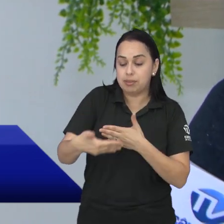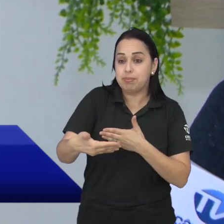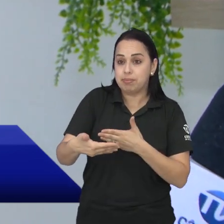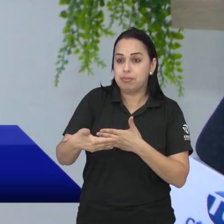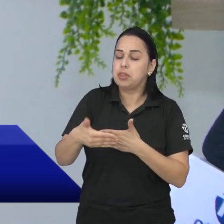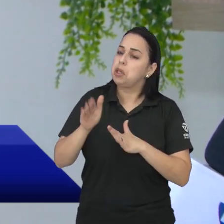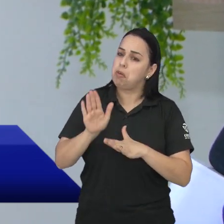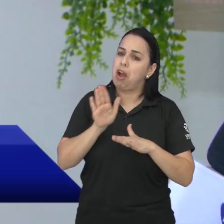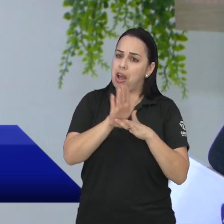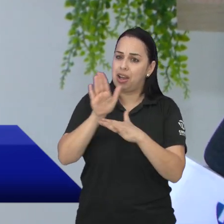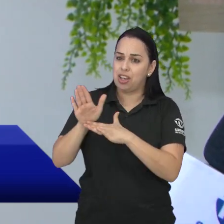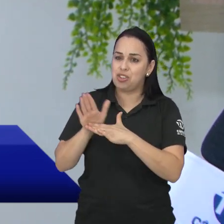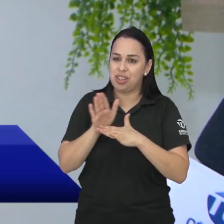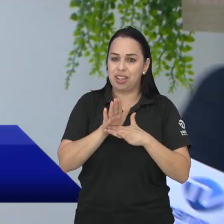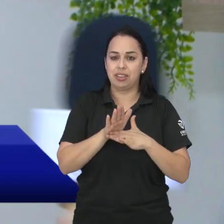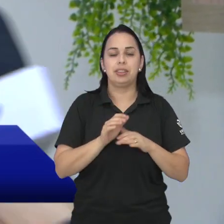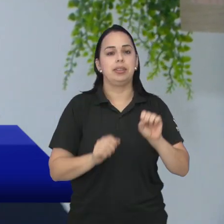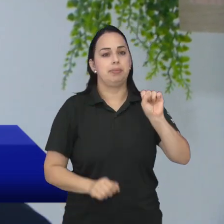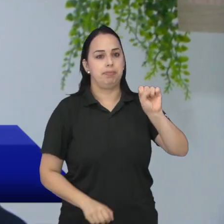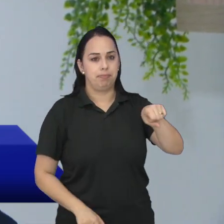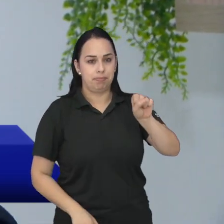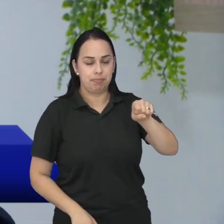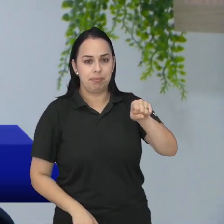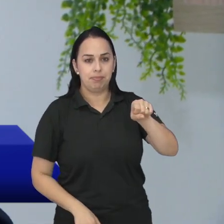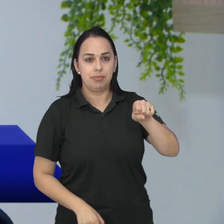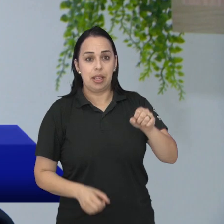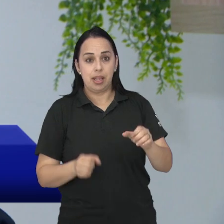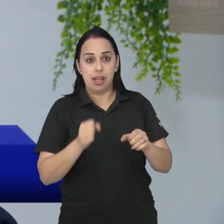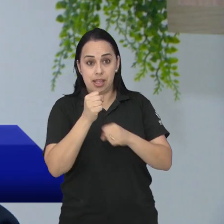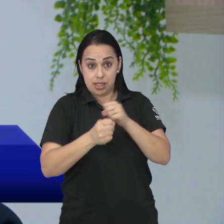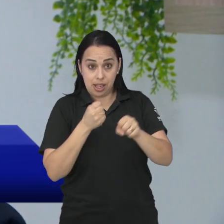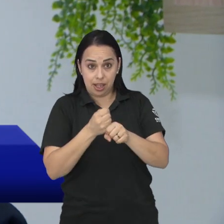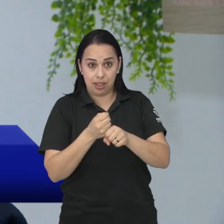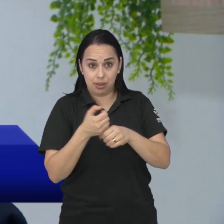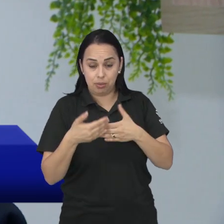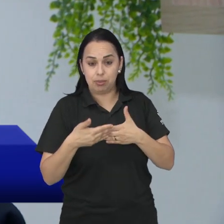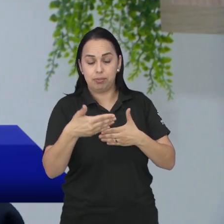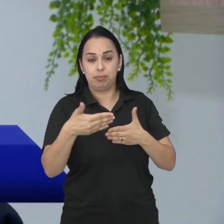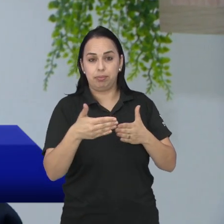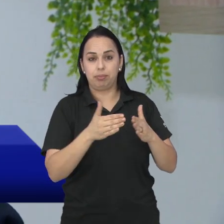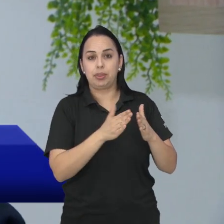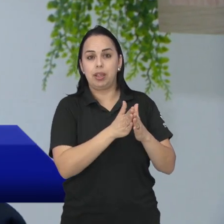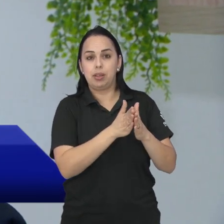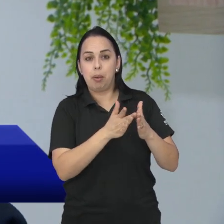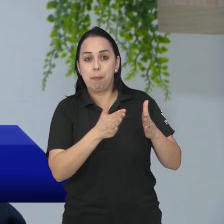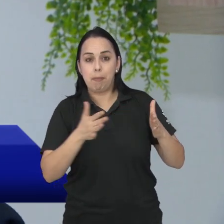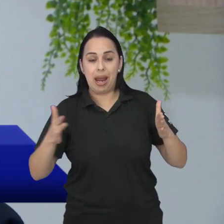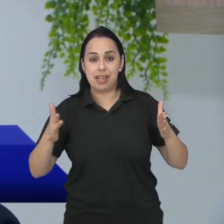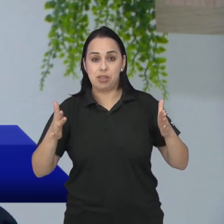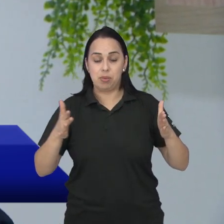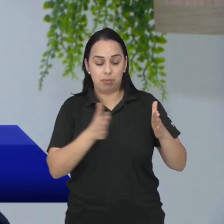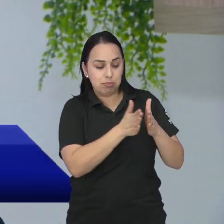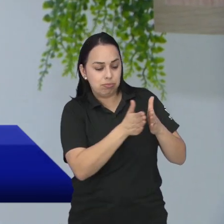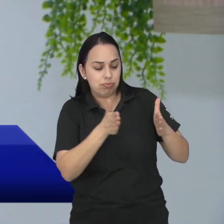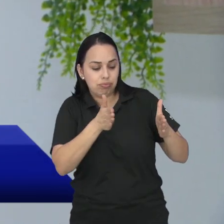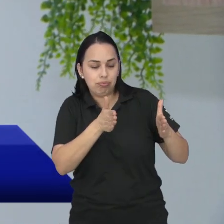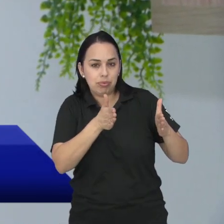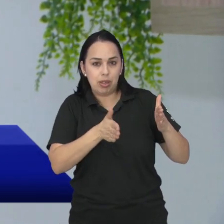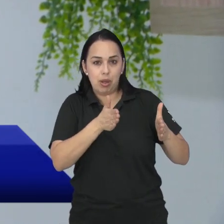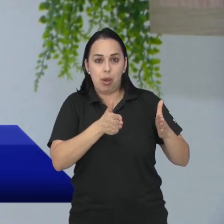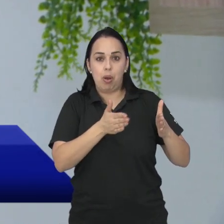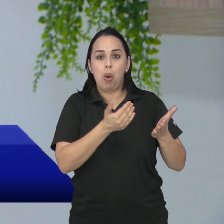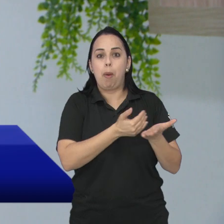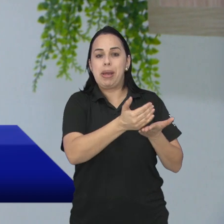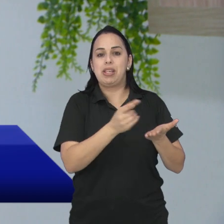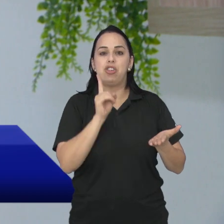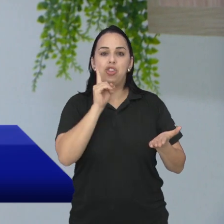que também pode ajudar o pessoal de casa, né? Sim. Para esse ano a Receita estendeu o prazo de entrega da declaração, começando no